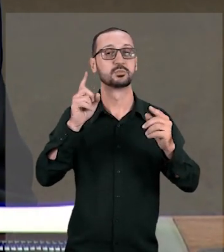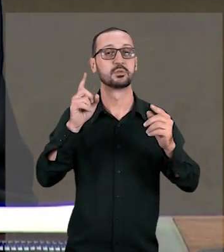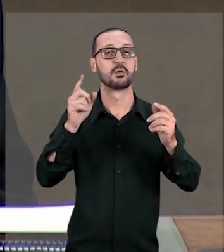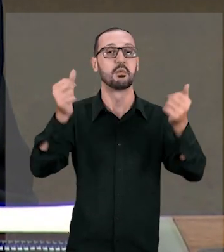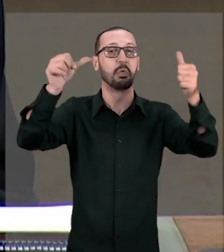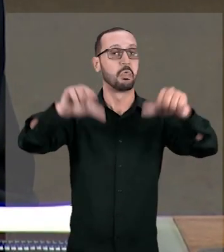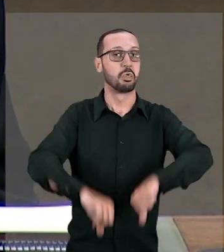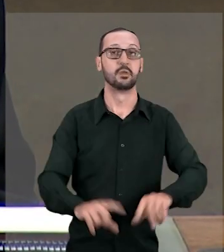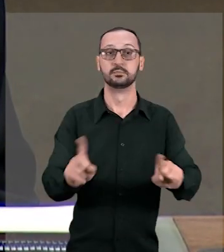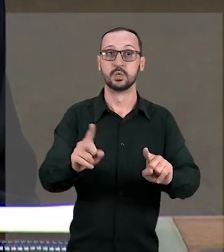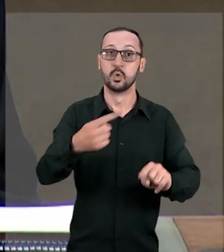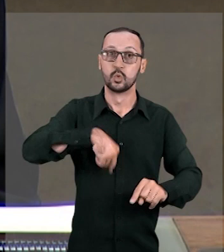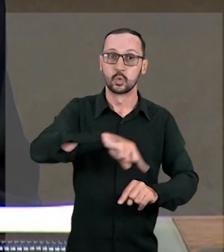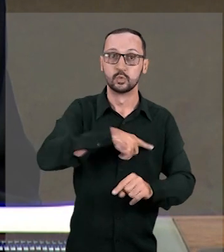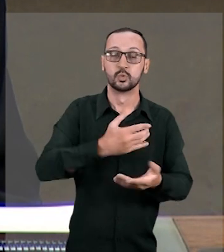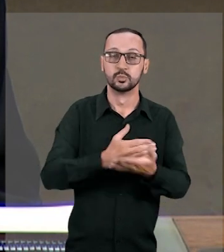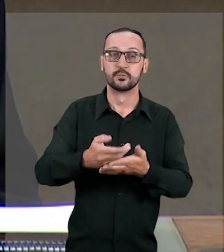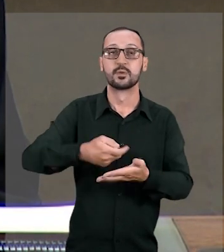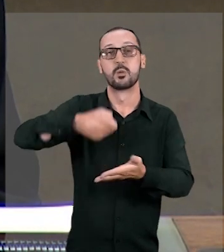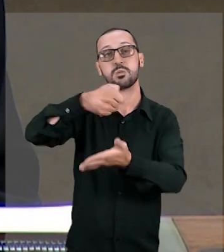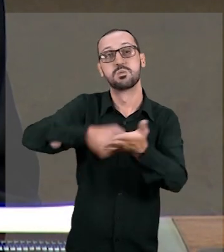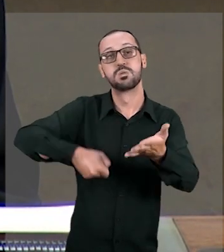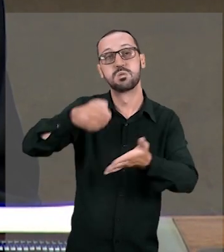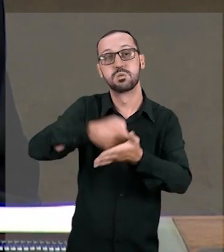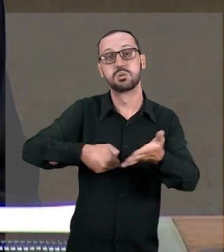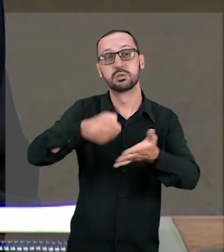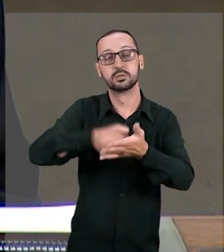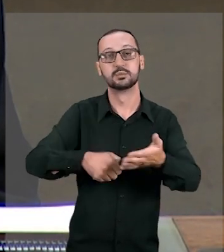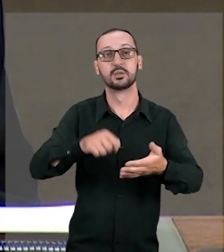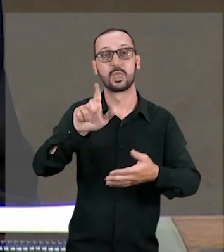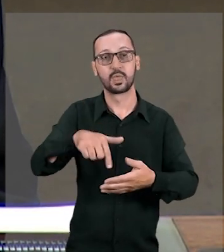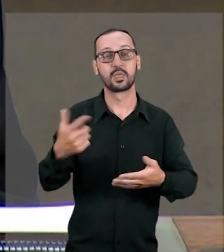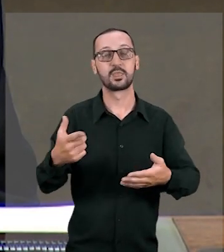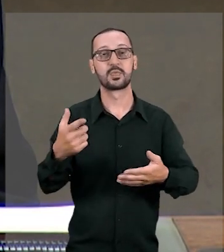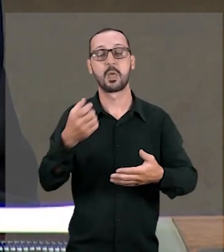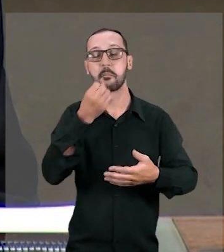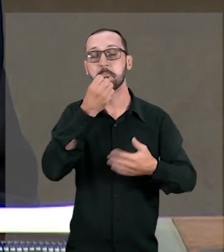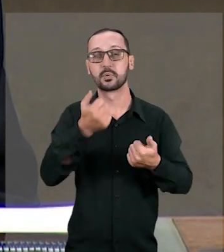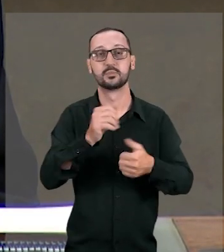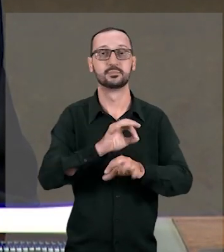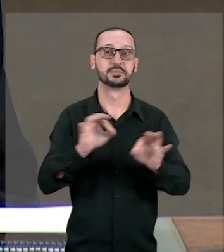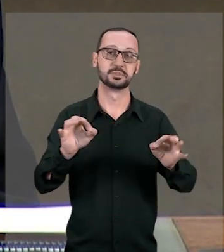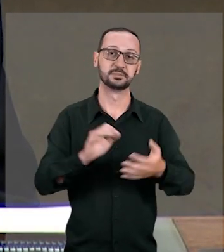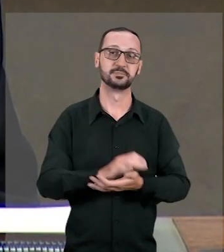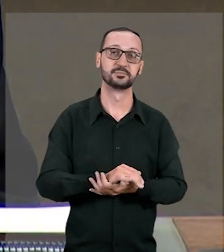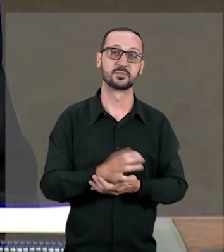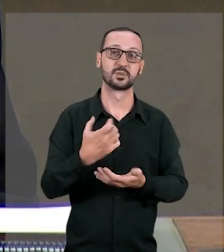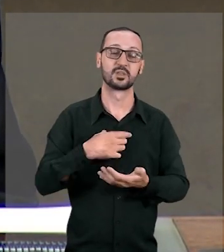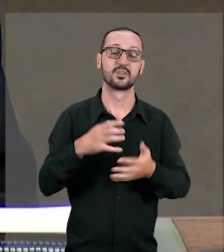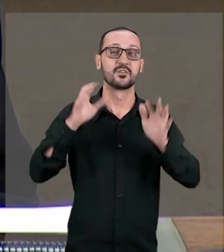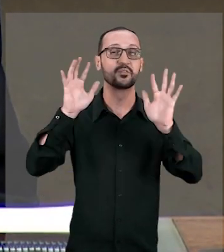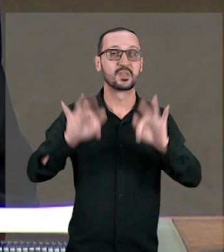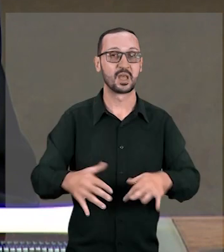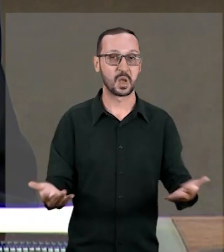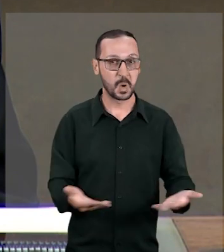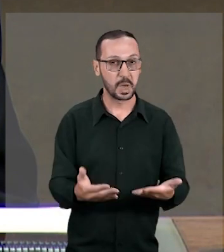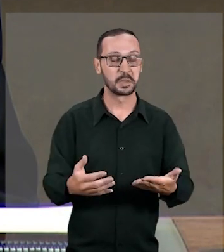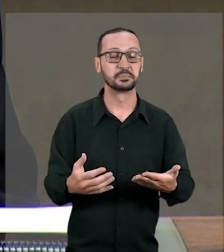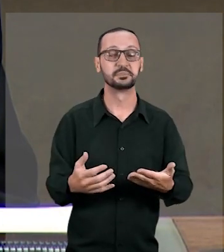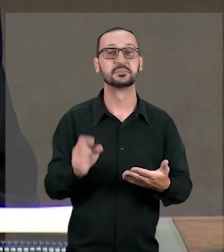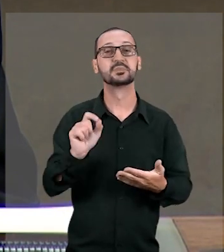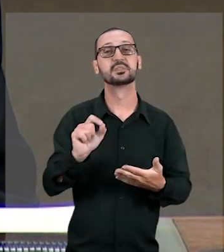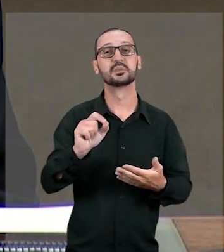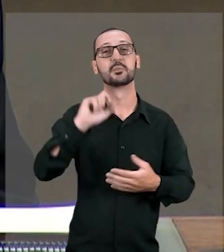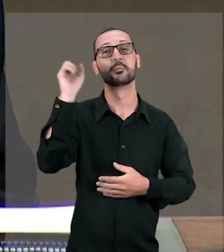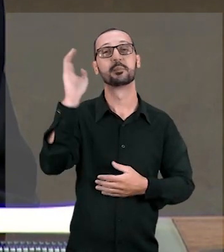Nós ficamos mais exigentes. E isso é bom. Isso é extremamente positivo. Eu gostaria de terminar lembrando